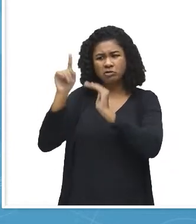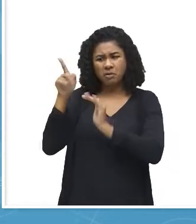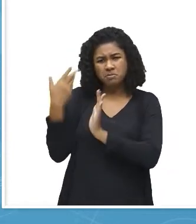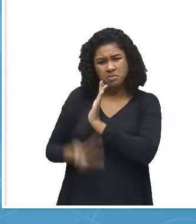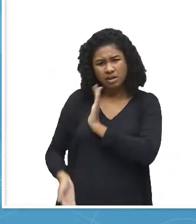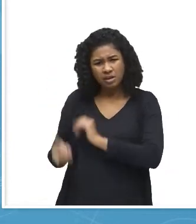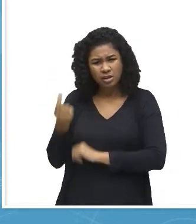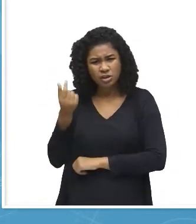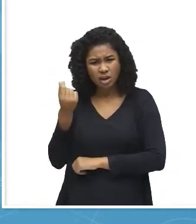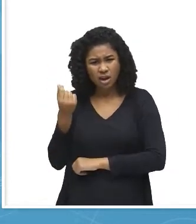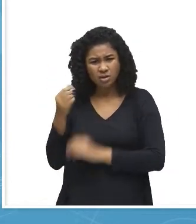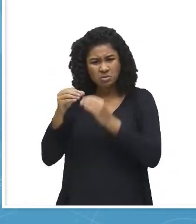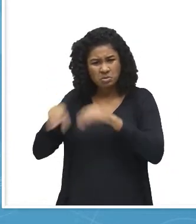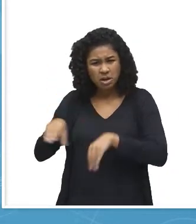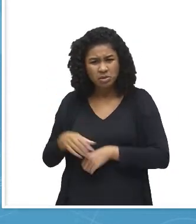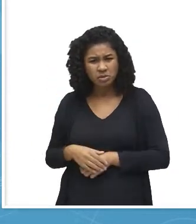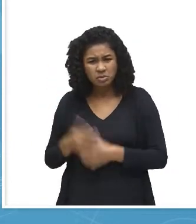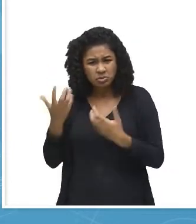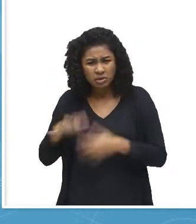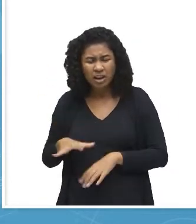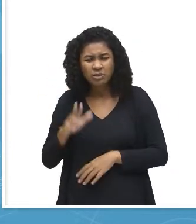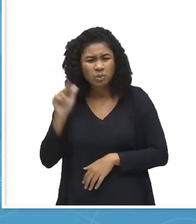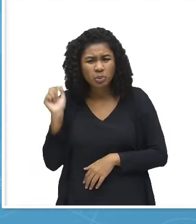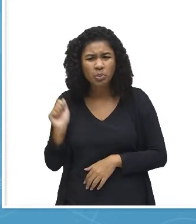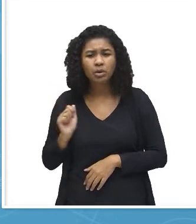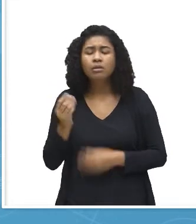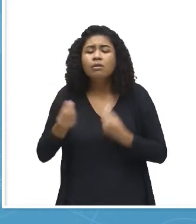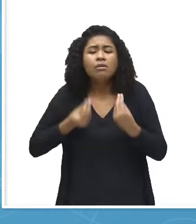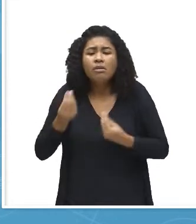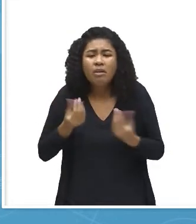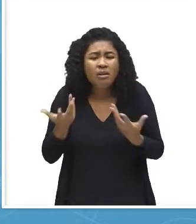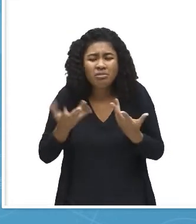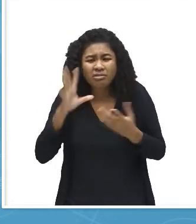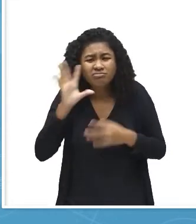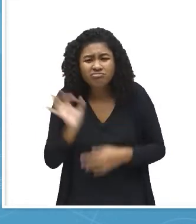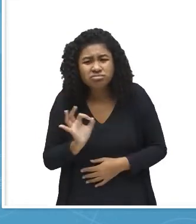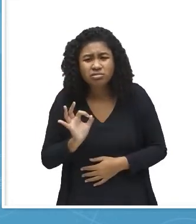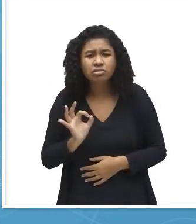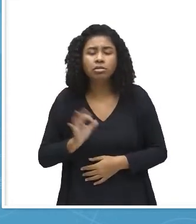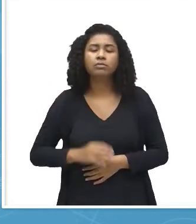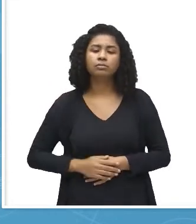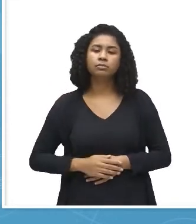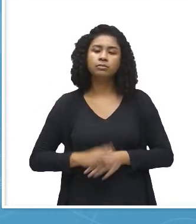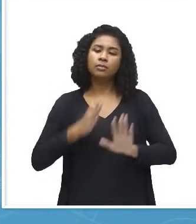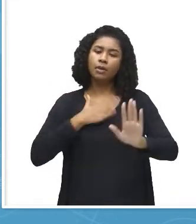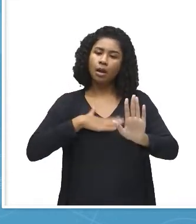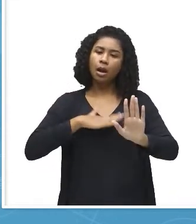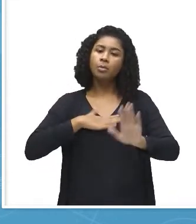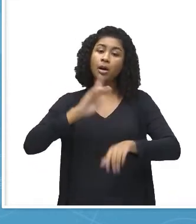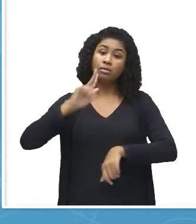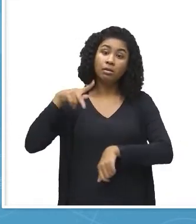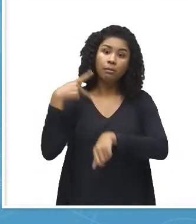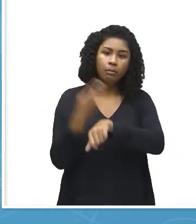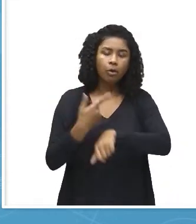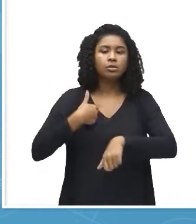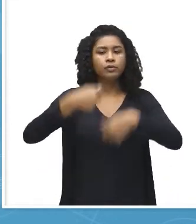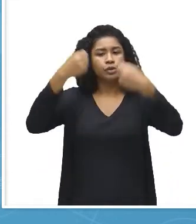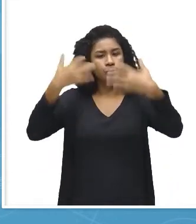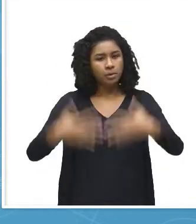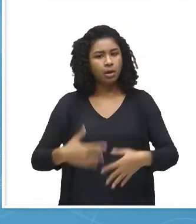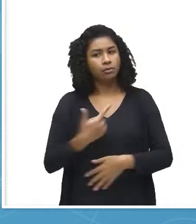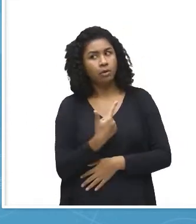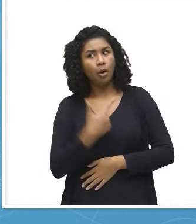prejuízo. Então, professor, como assim? Daqui a pouco a gente vai compreender que eles vão arranjar outro